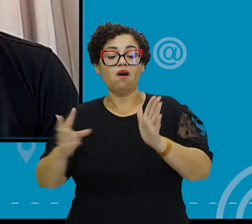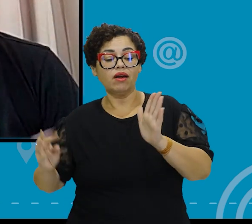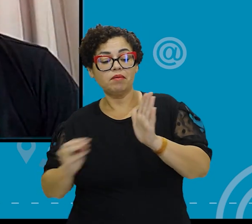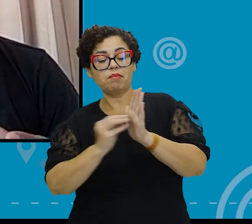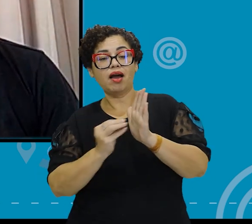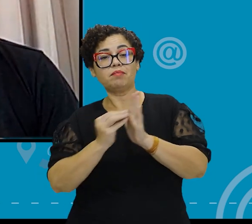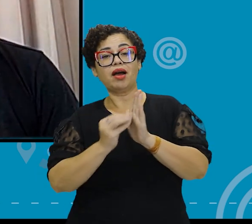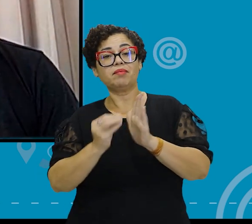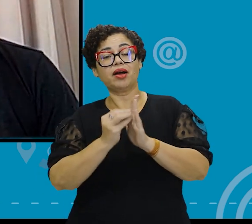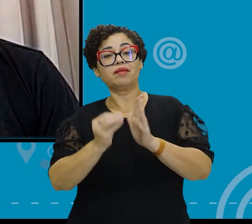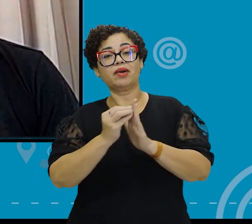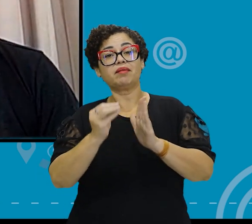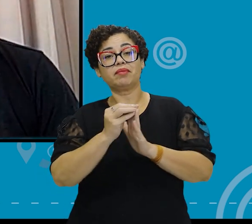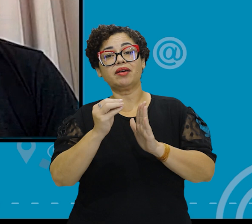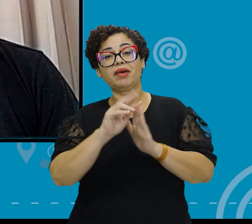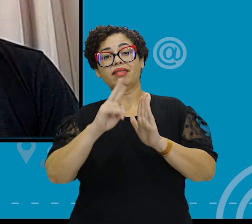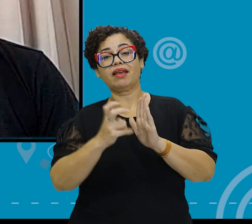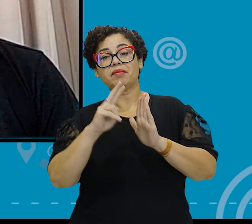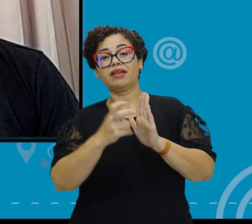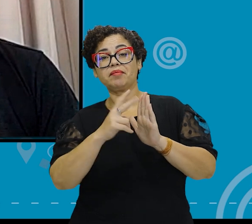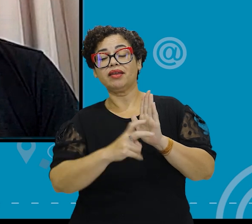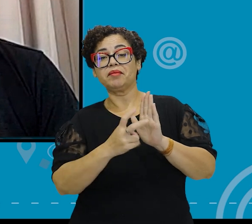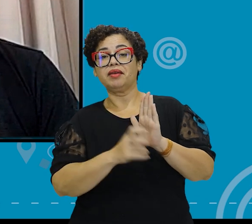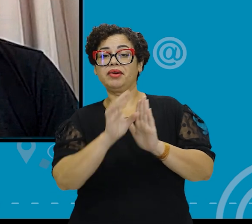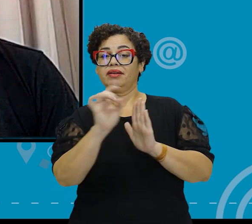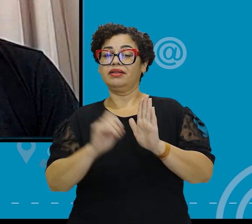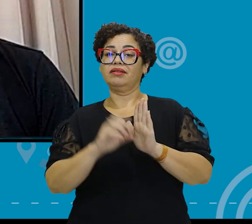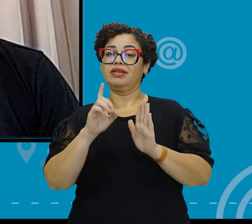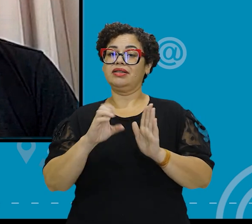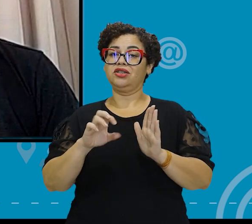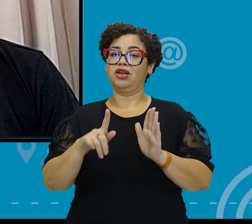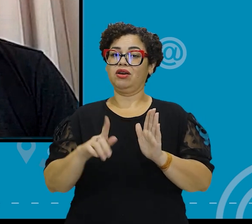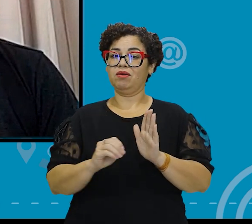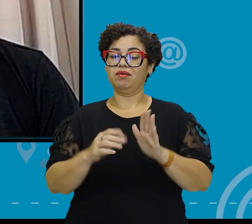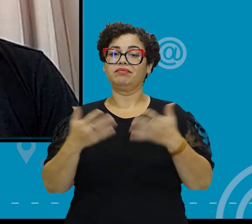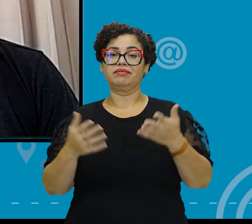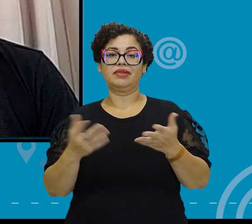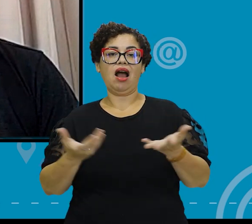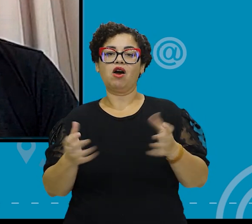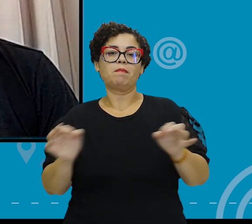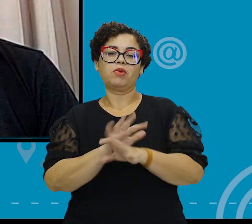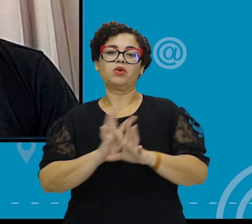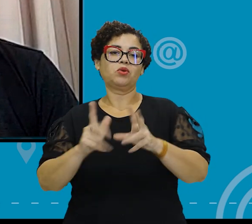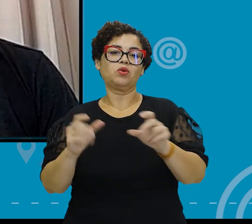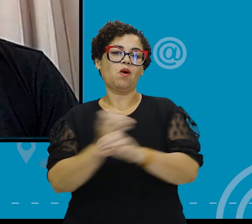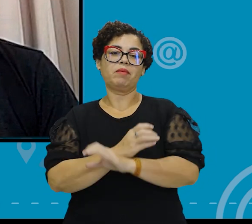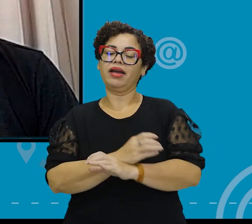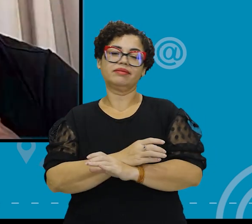implantação dessas unidades temáticas. Então, isso aí que é o grande desafio, né? Não existe nada pronto,